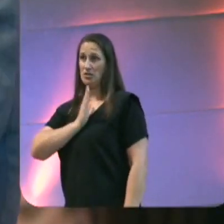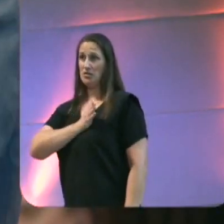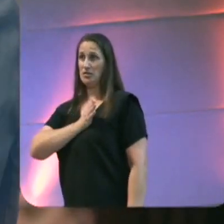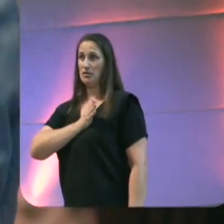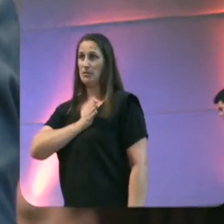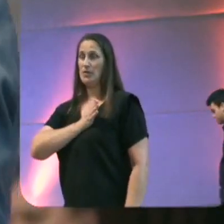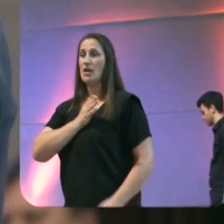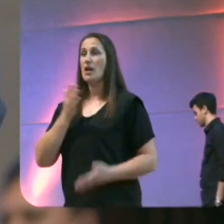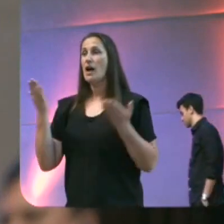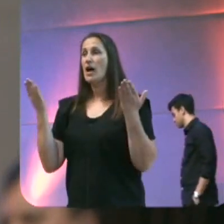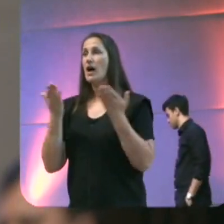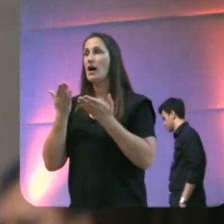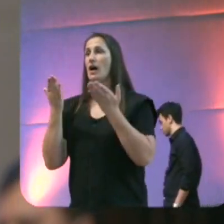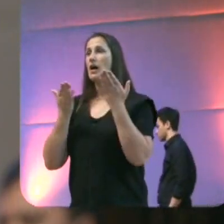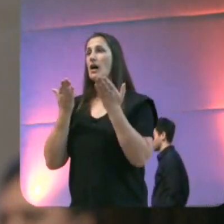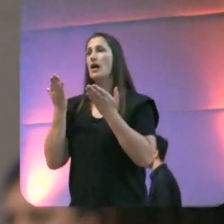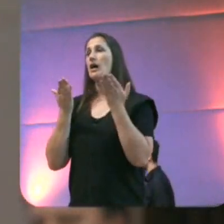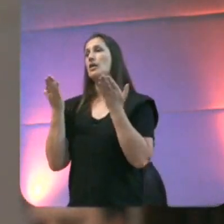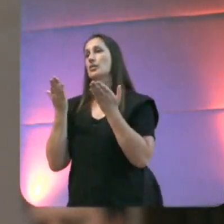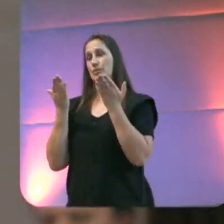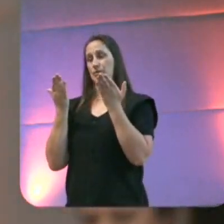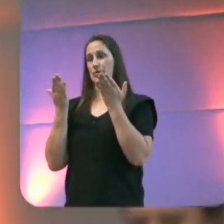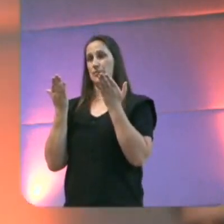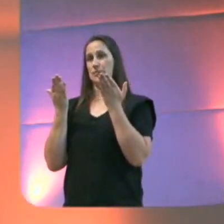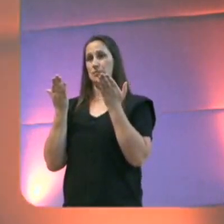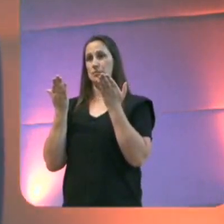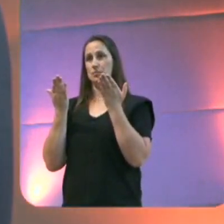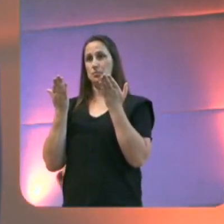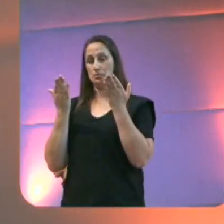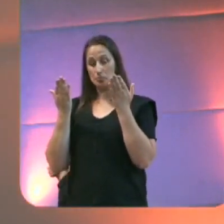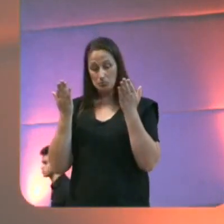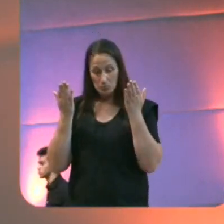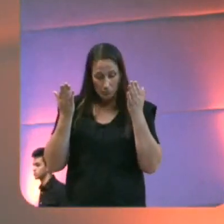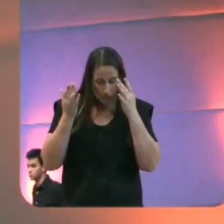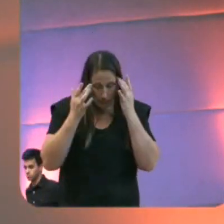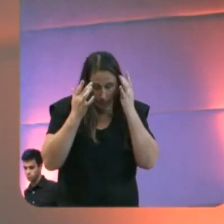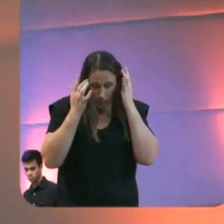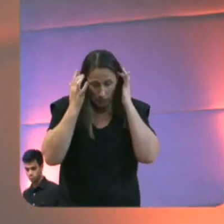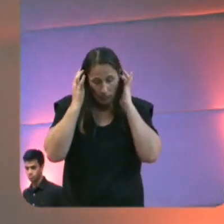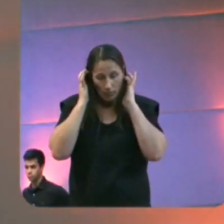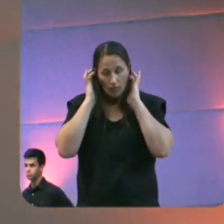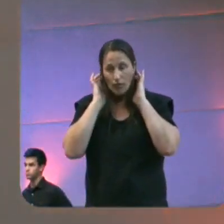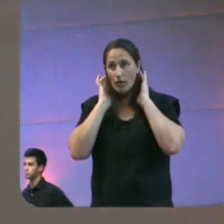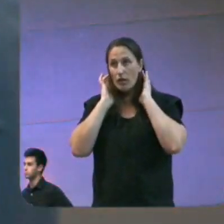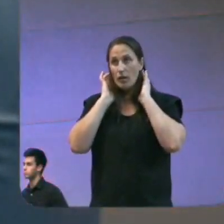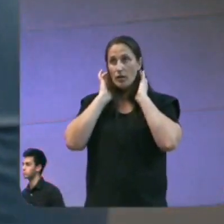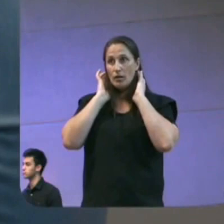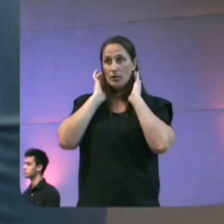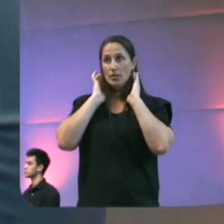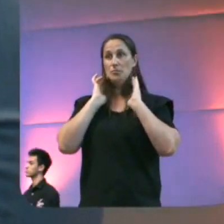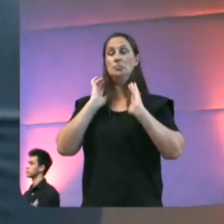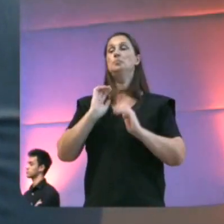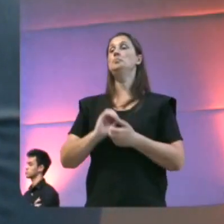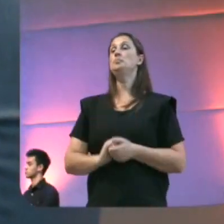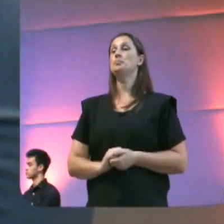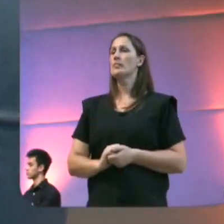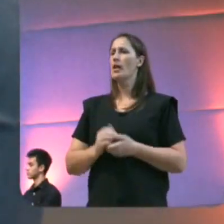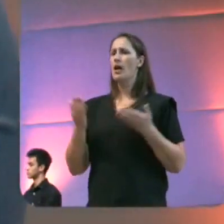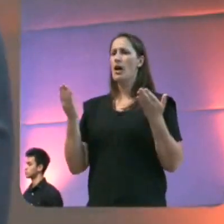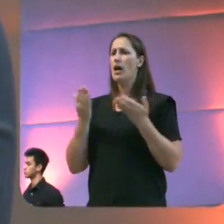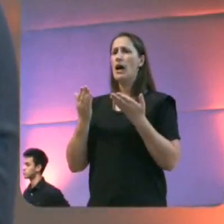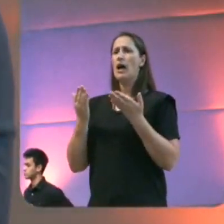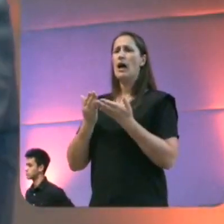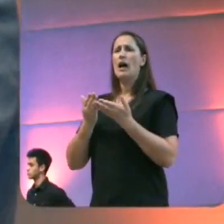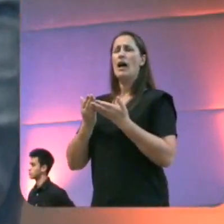Fala com Ele. Se tem alguma coisa específica que Ele falou para você, vai compartilhando com Ele. Senhor, Tu tocaste o